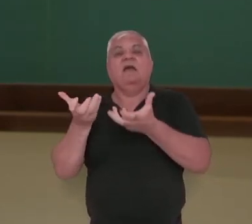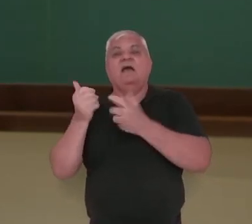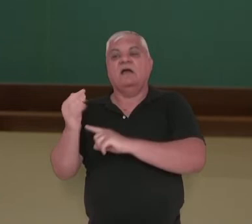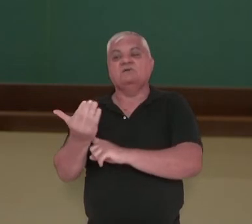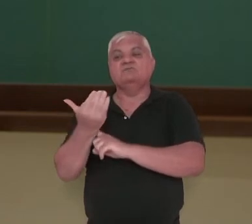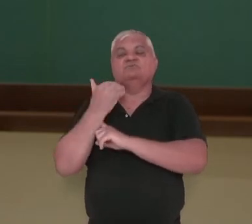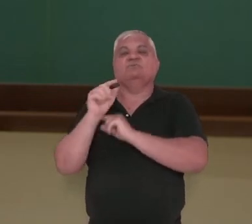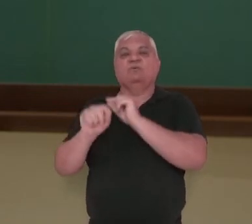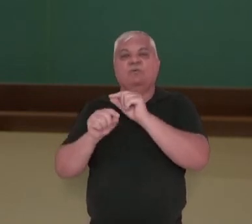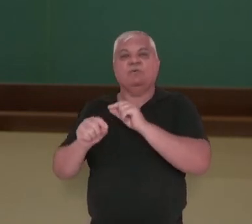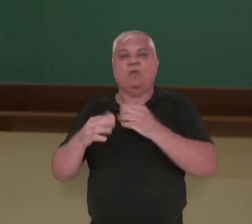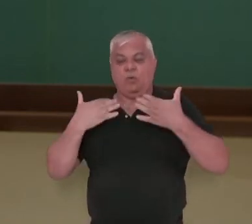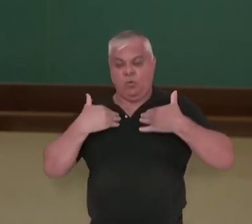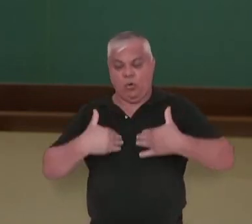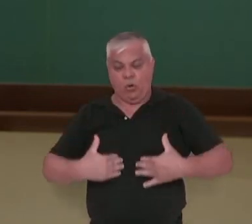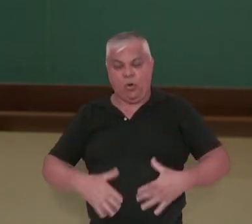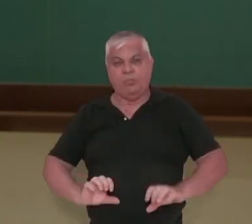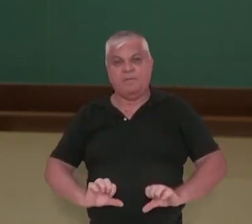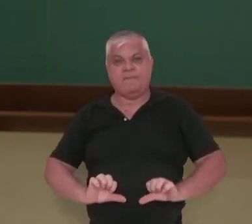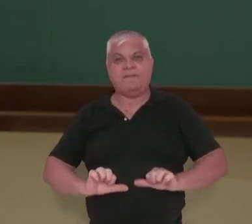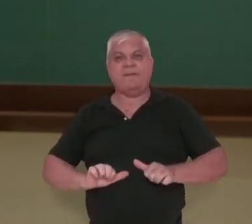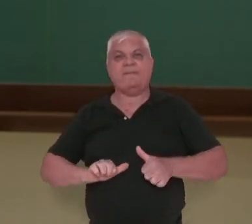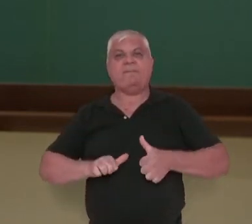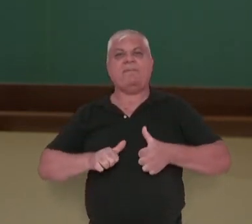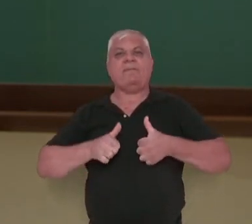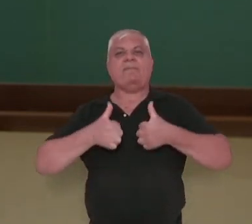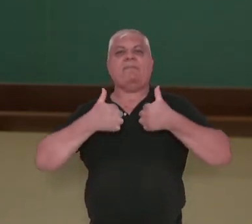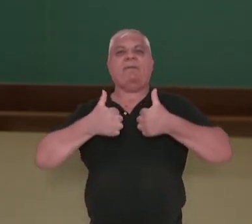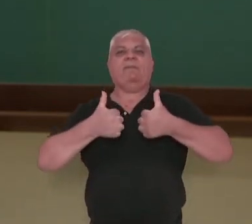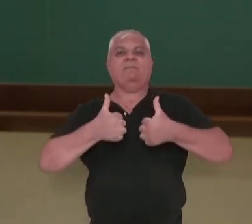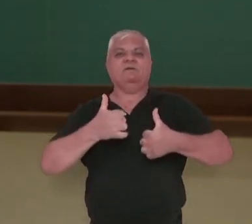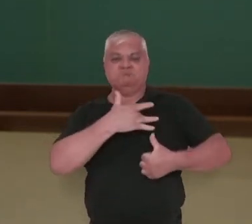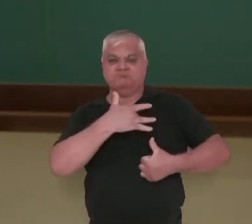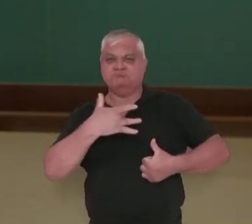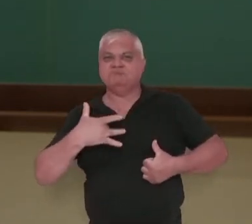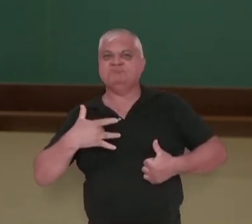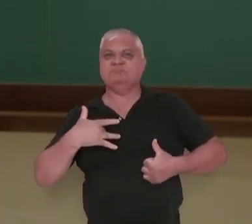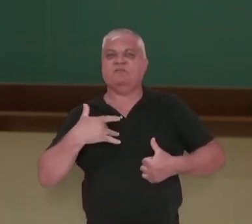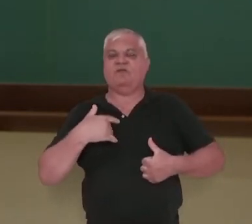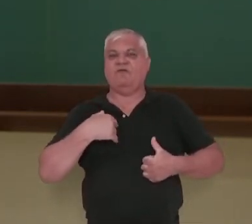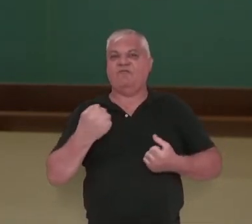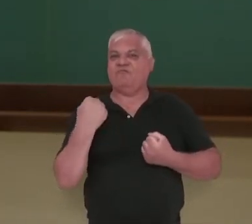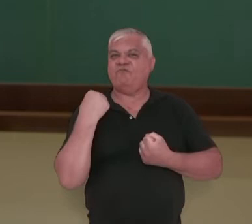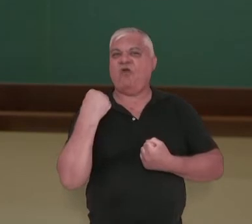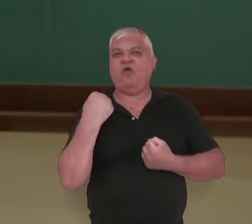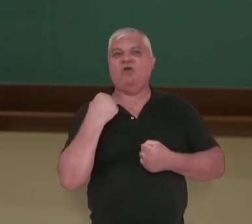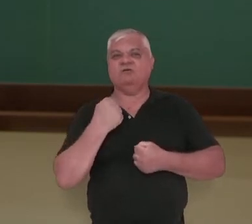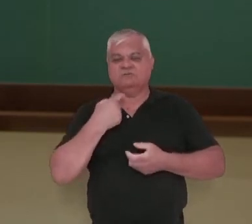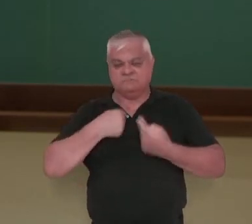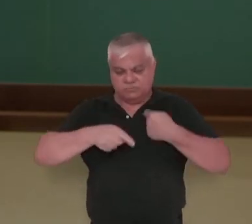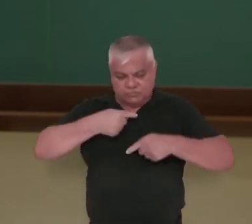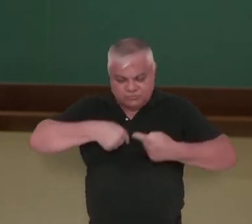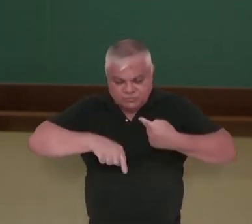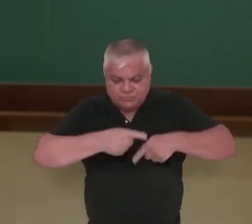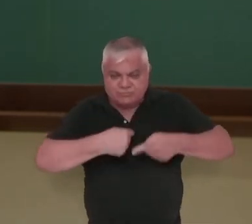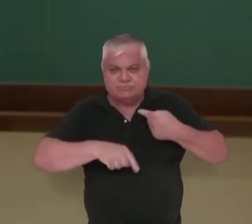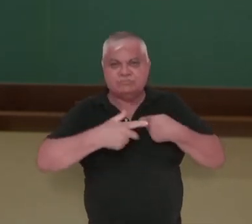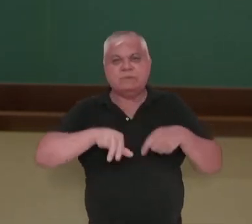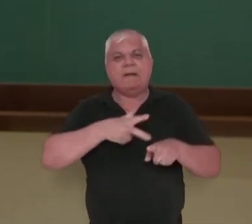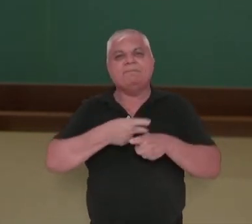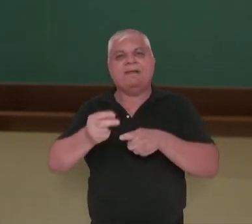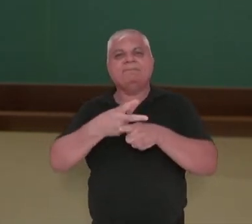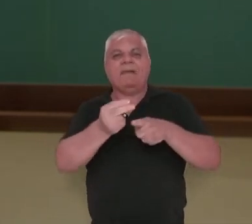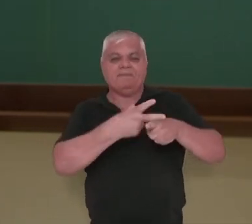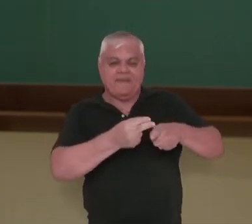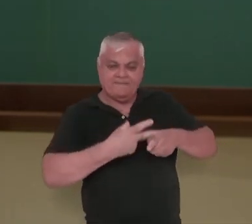ajudar o nosso organismo, o nosso sistema imunológico, é o sistema responsável, o sistema de proteção do nosso corpo, a produzir os anticorpos, que são as células